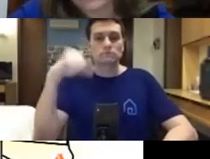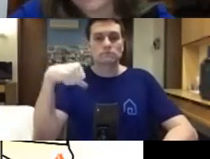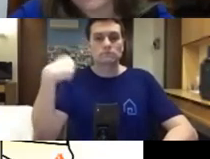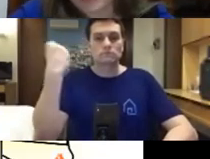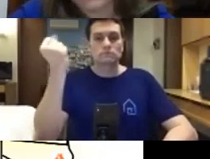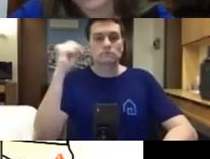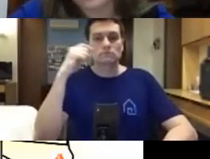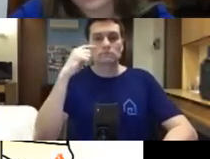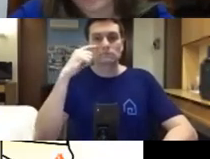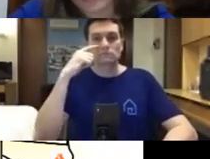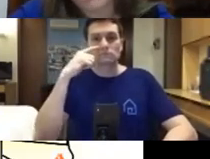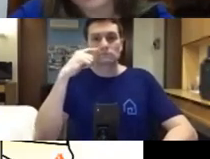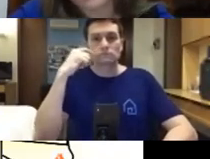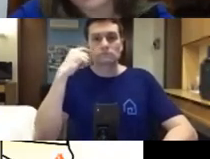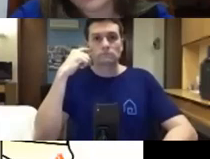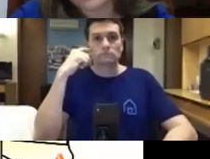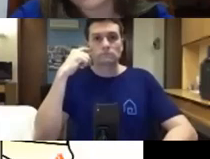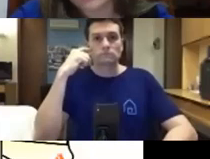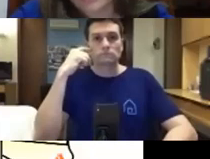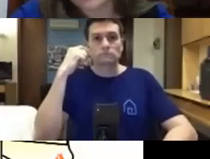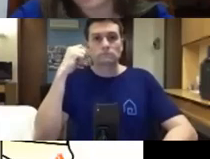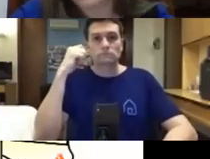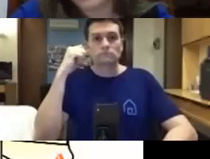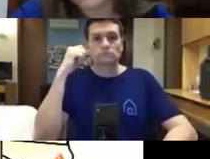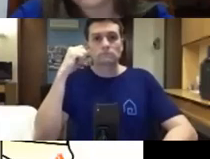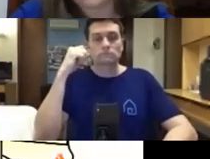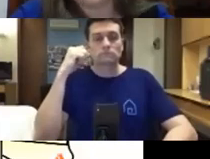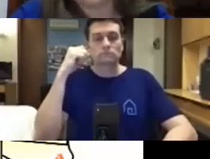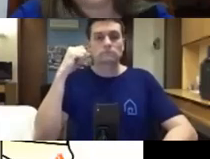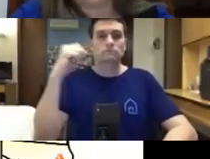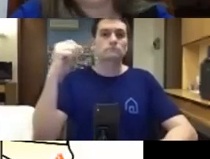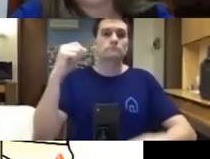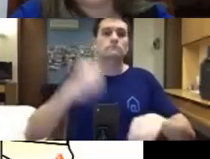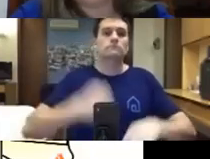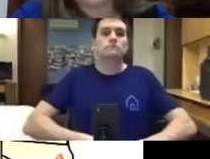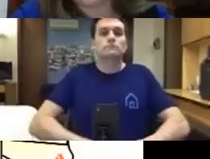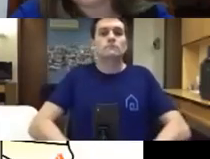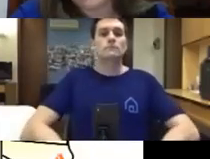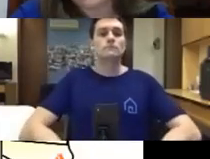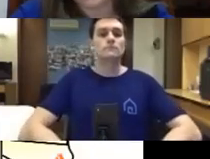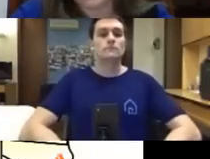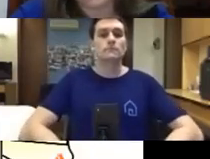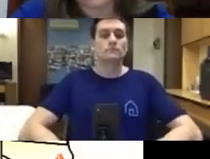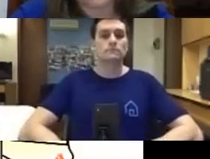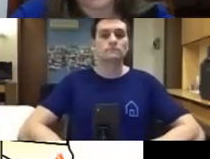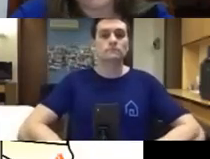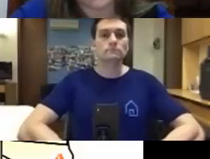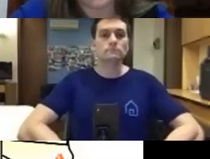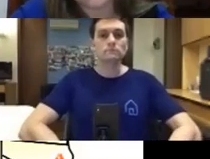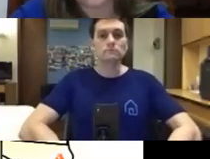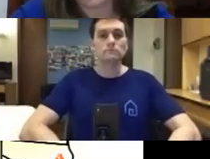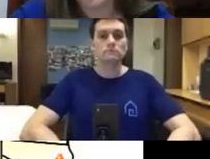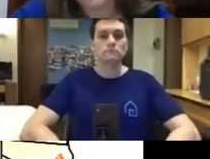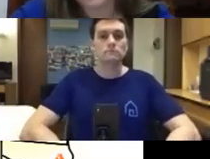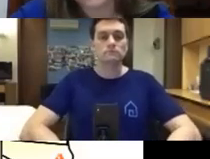aqui um estudo, né, de como é que pode acontecer as rupturas, né? A gente, claro, os pilares são os elementos que a